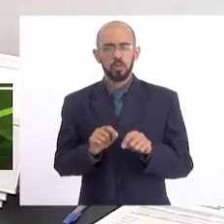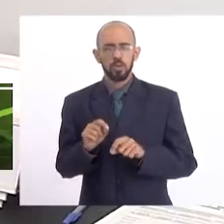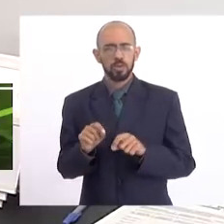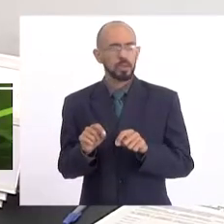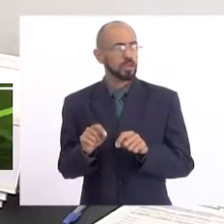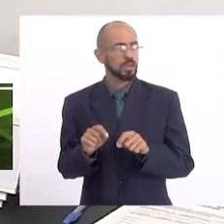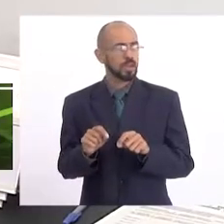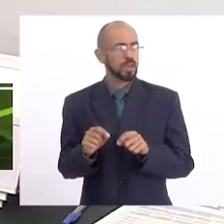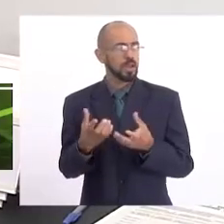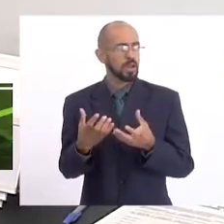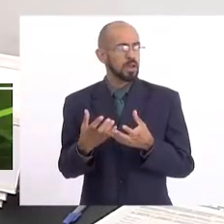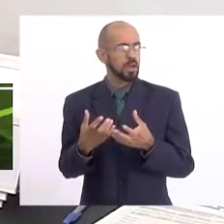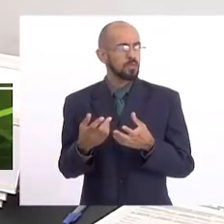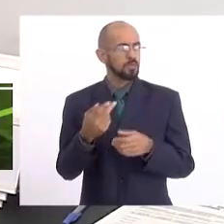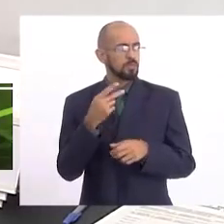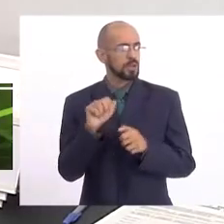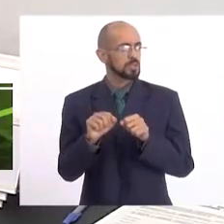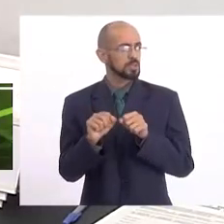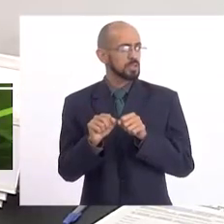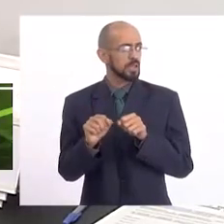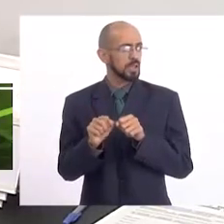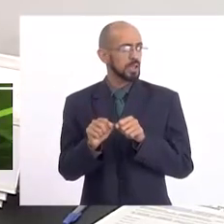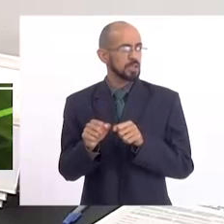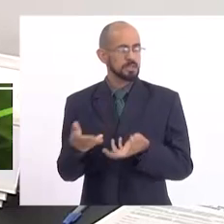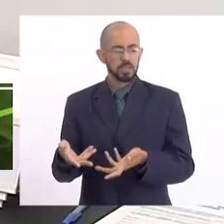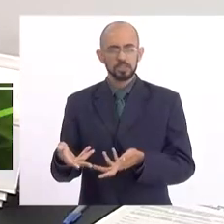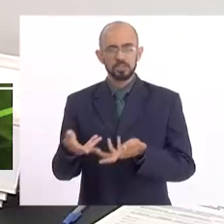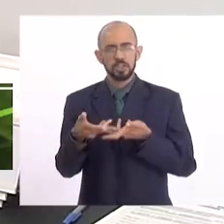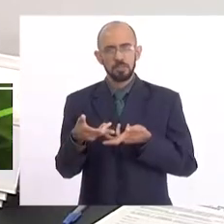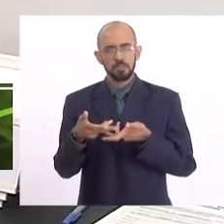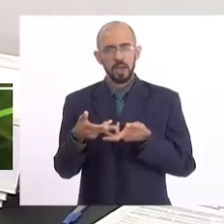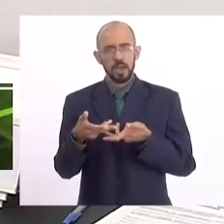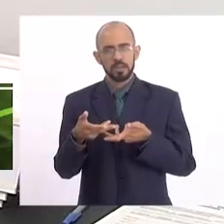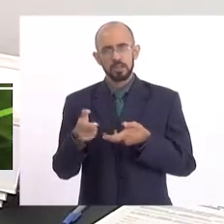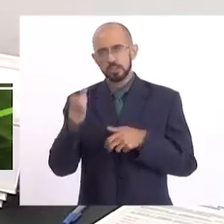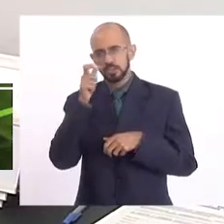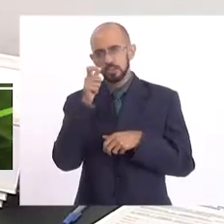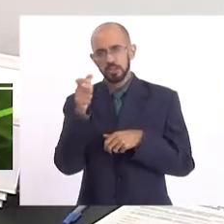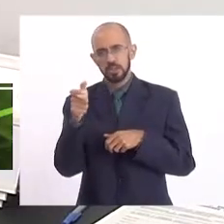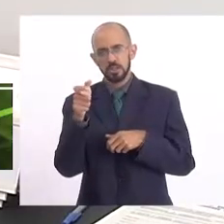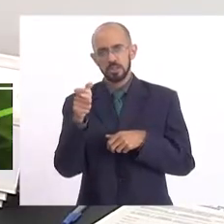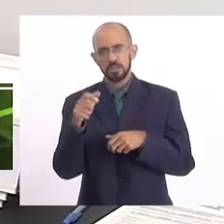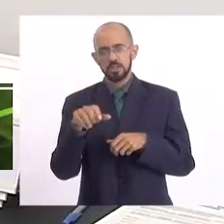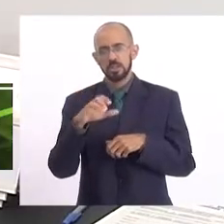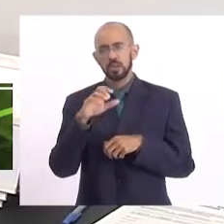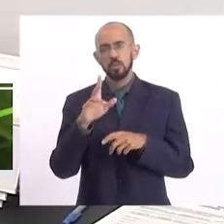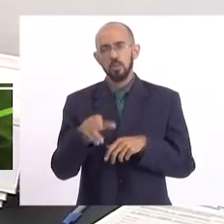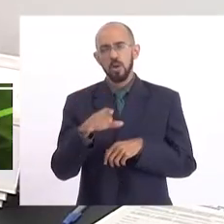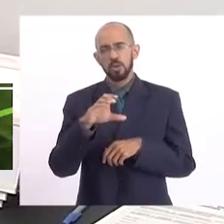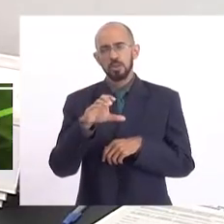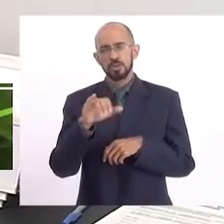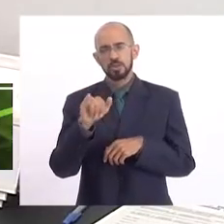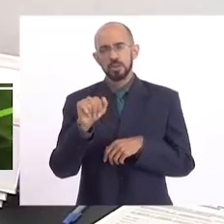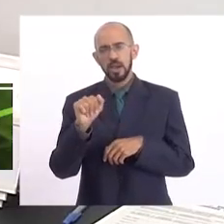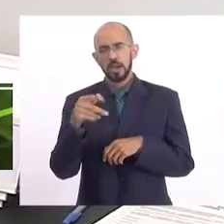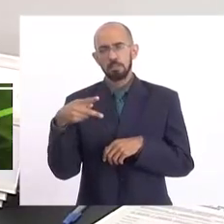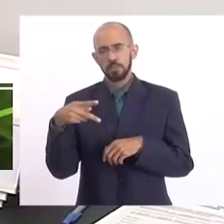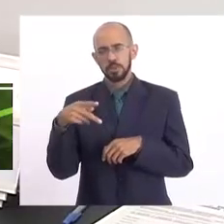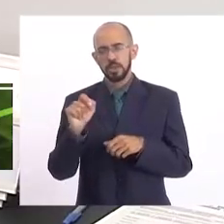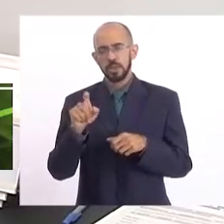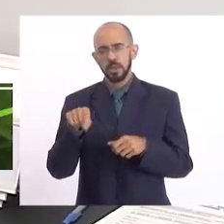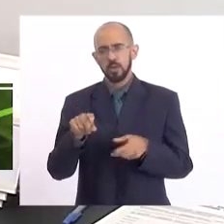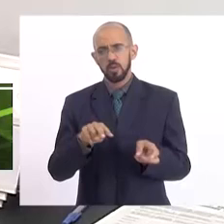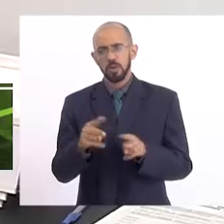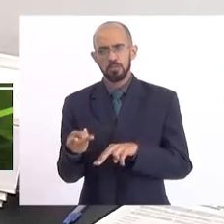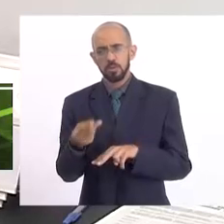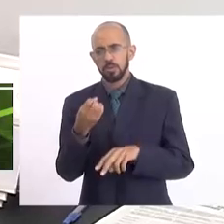questão da chamada do cadastro, fazer essa chamada de interesse, como o senhor fez para a SEAP. Tá? Eu acho que esse encaminhamento é muito bom, logo